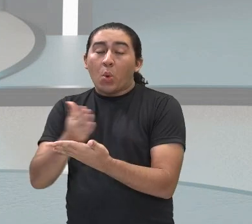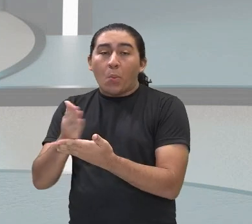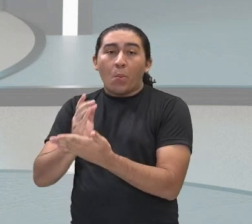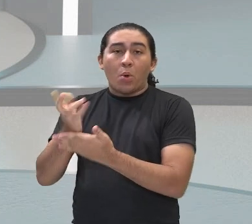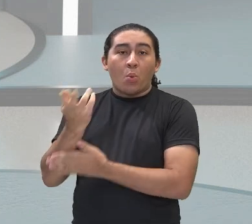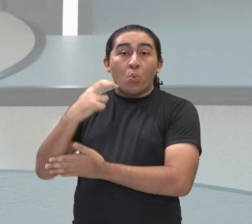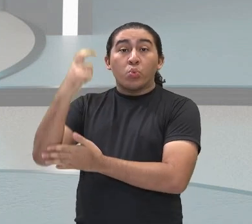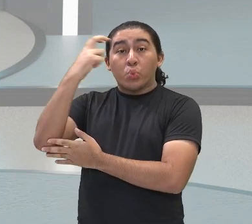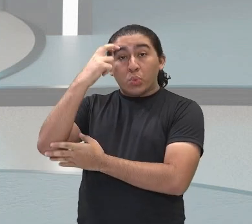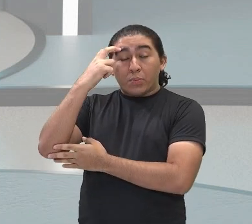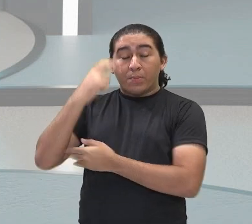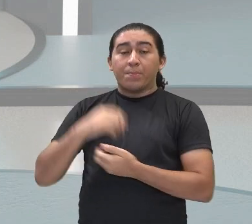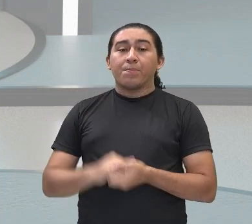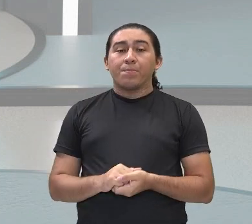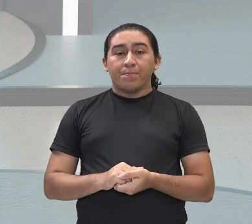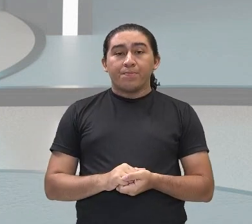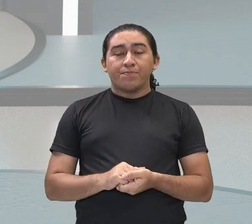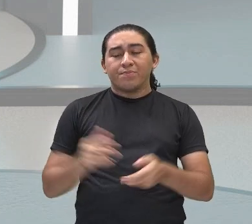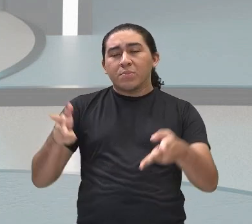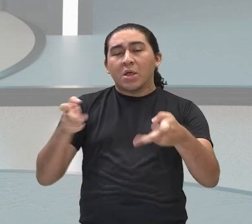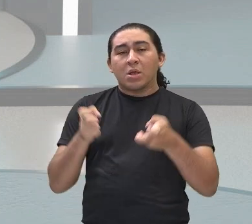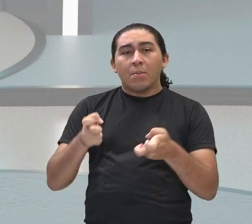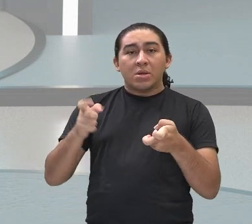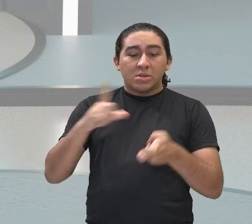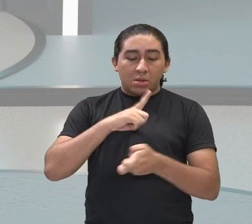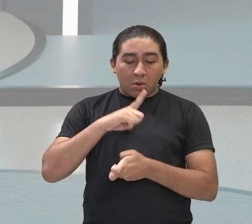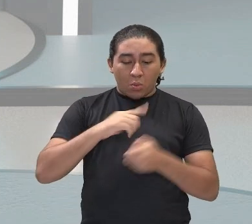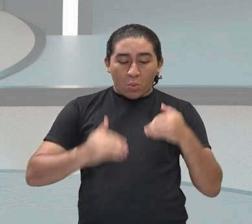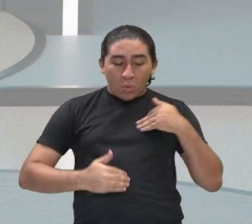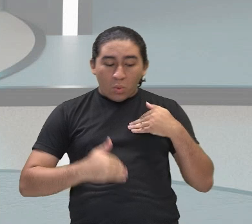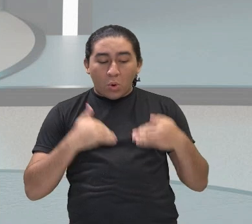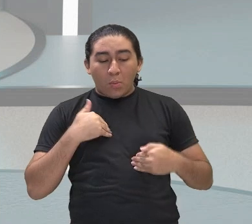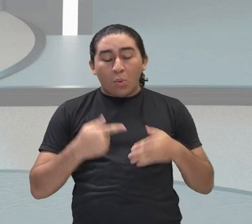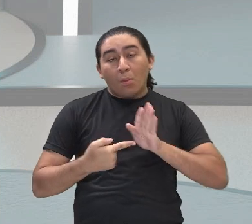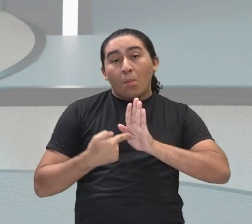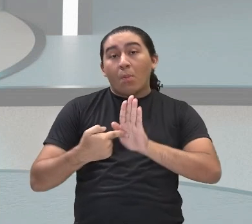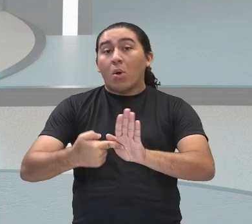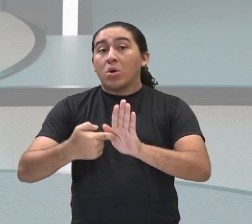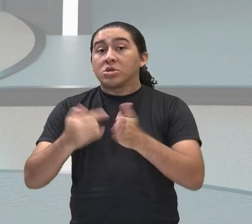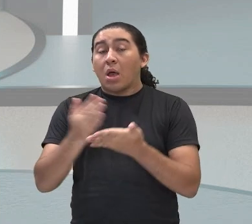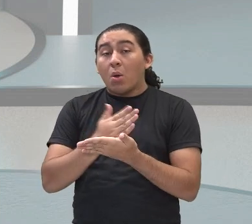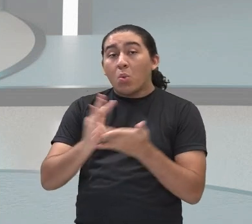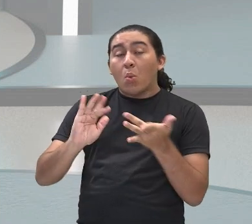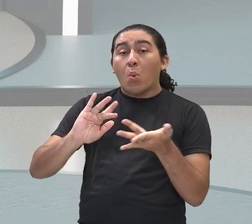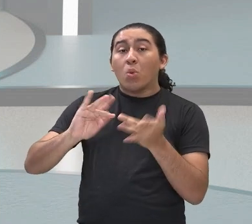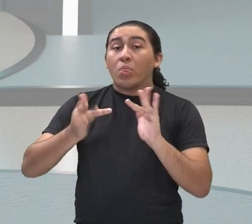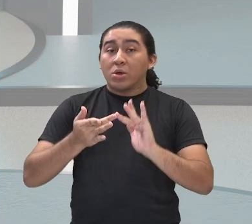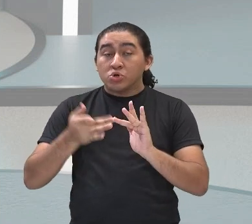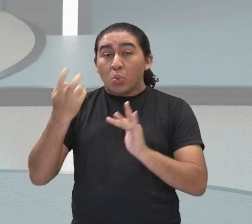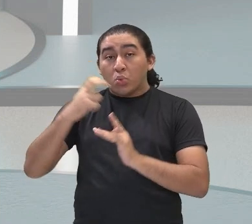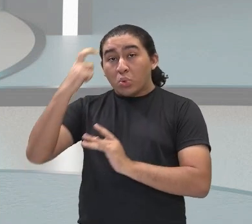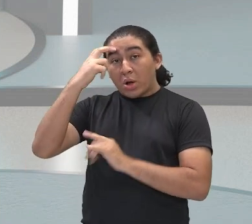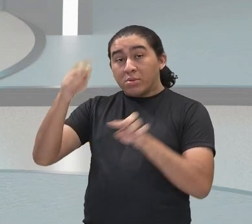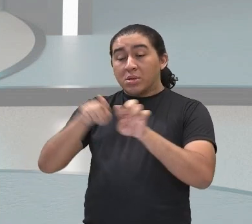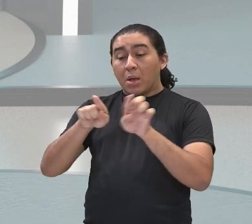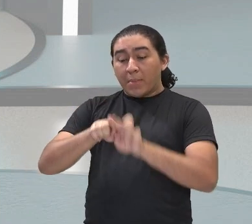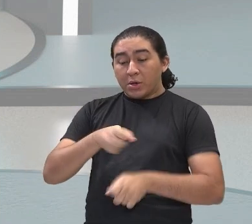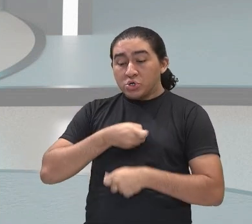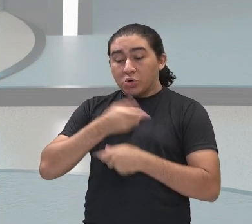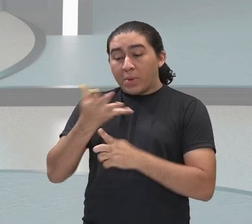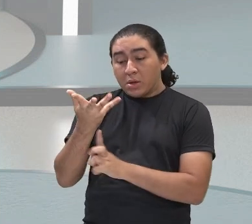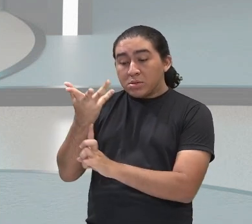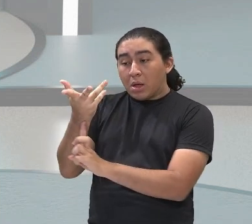tempo, vamos perceber que esse corpo vai contando uma história e trazendo essas manifestações artísticas.